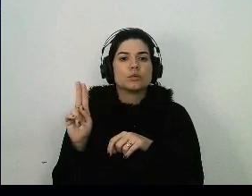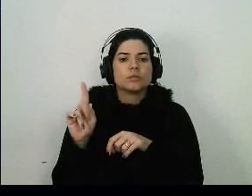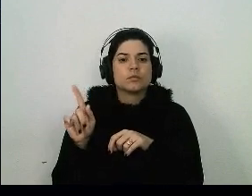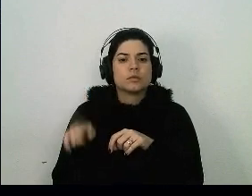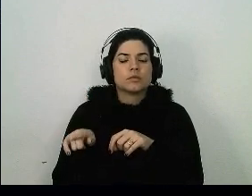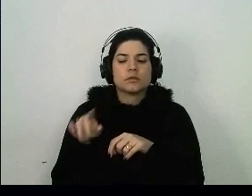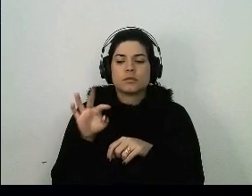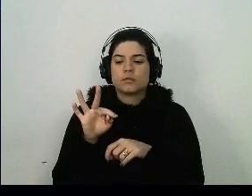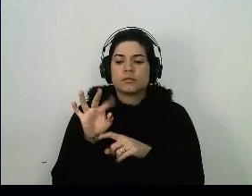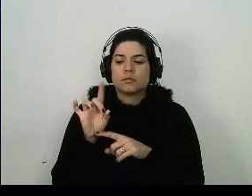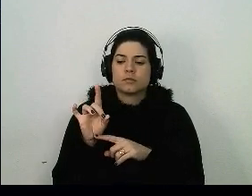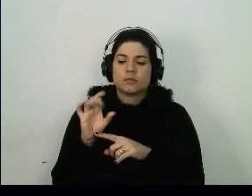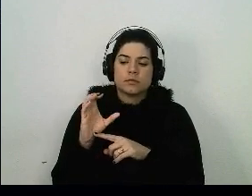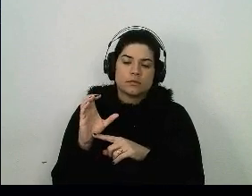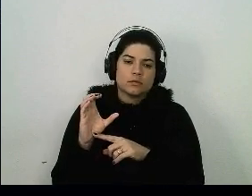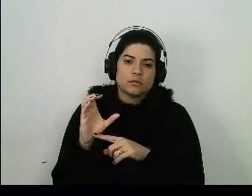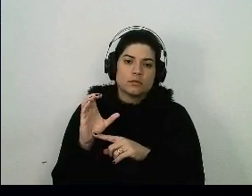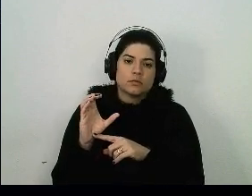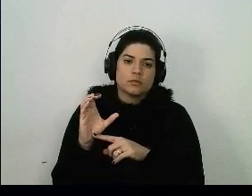TDC Ino,